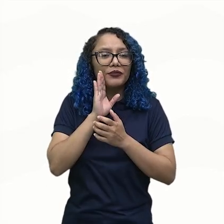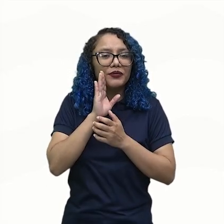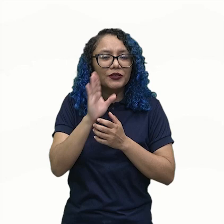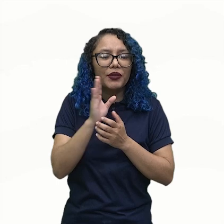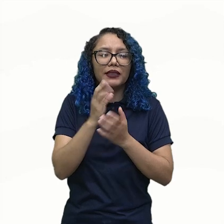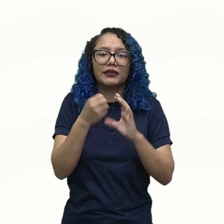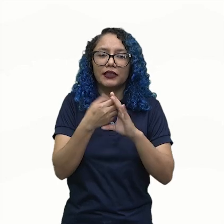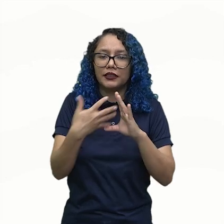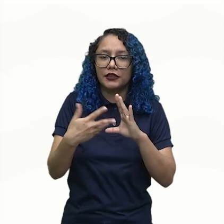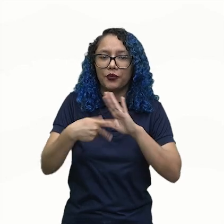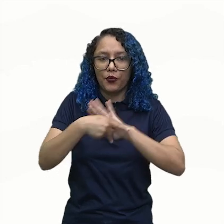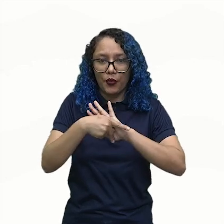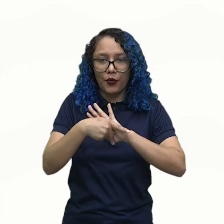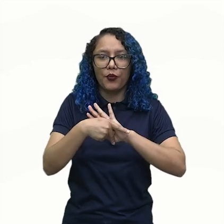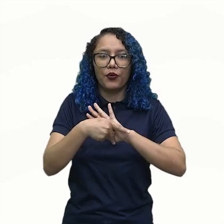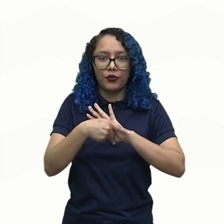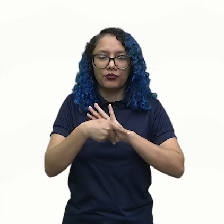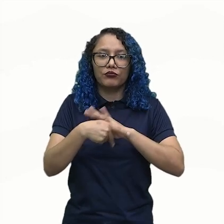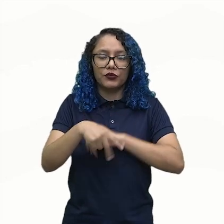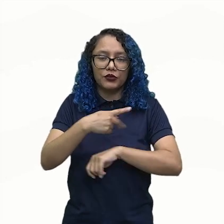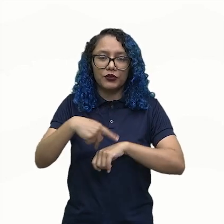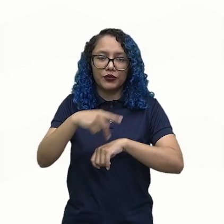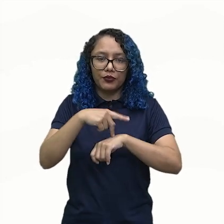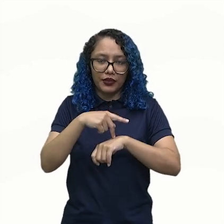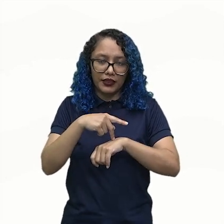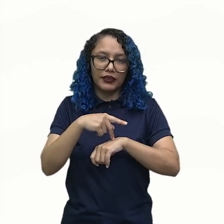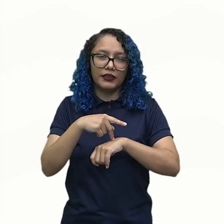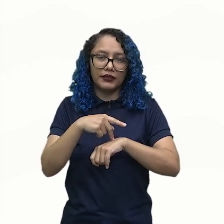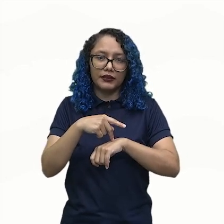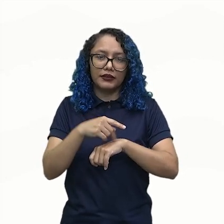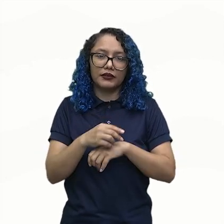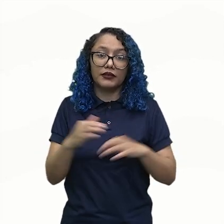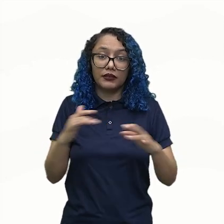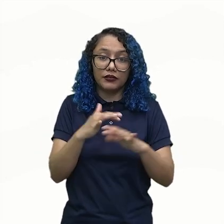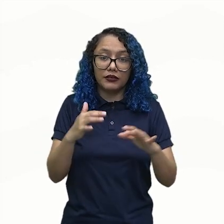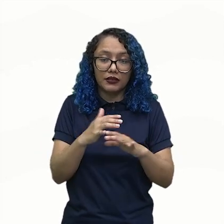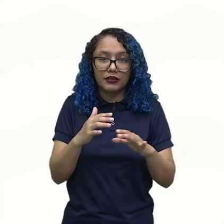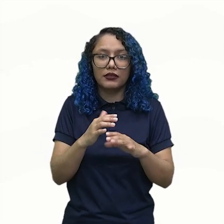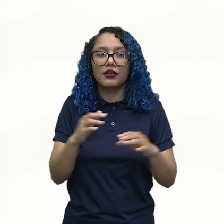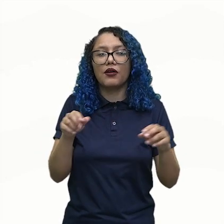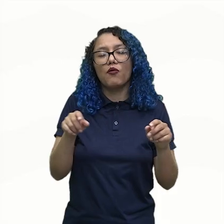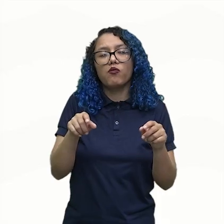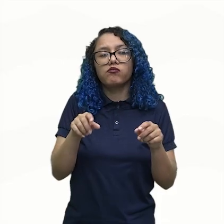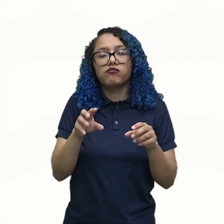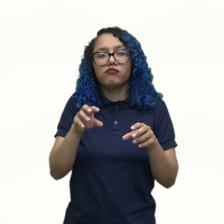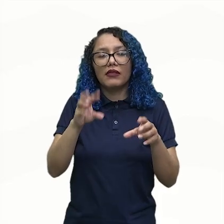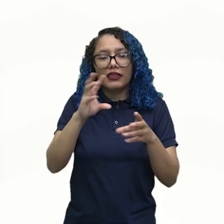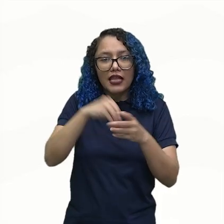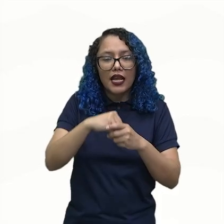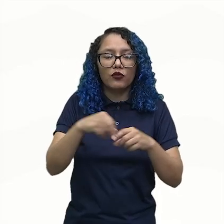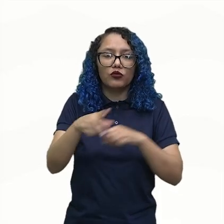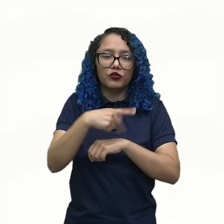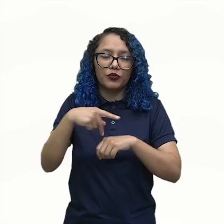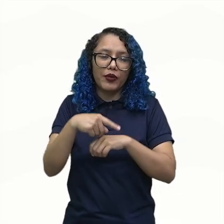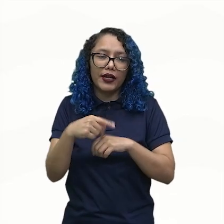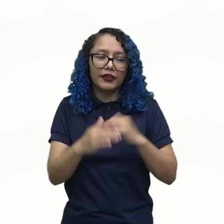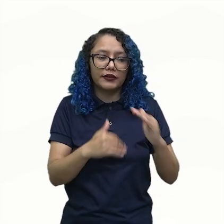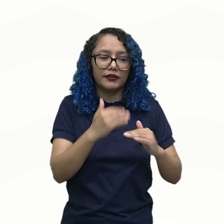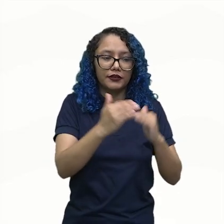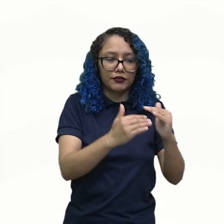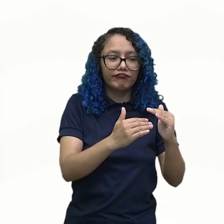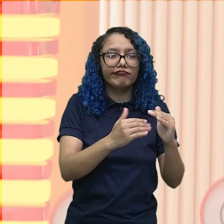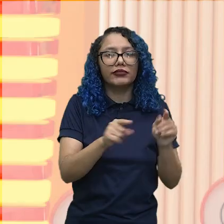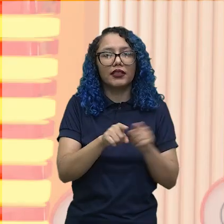principais características dos países da urbanização e das cidades dos países emergentes e em